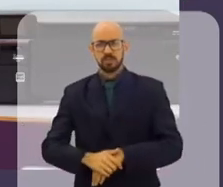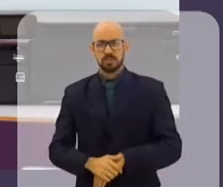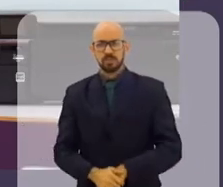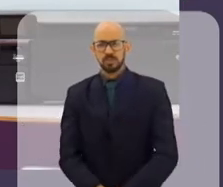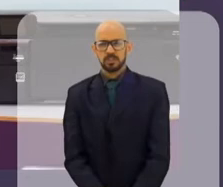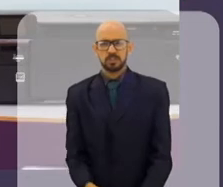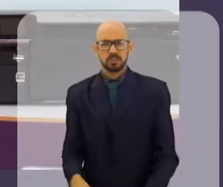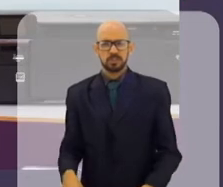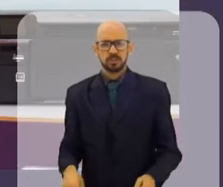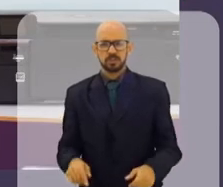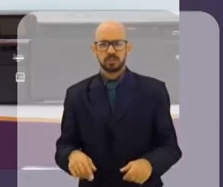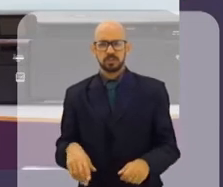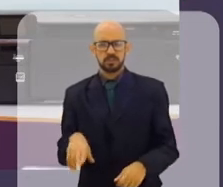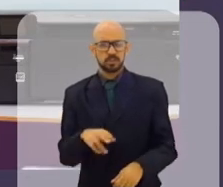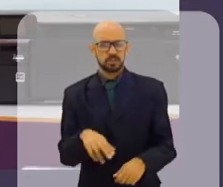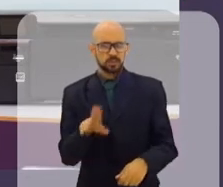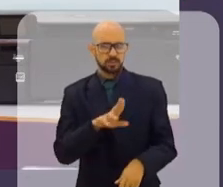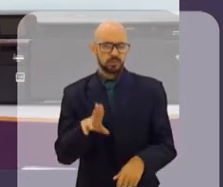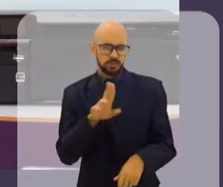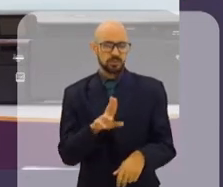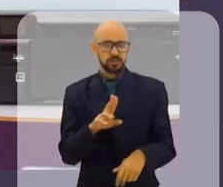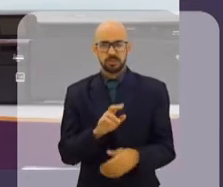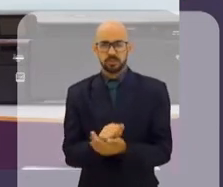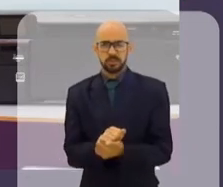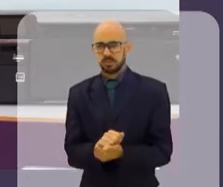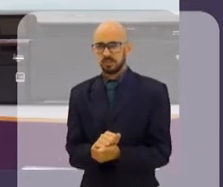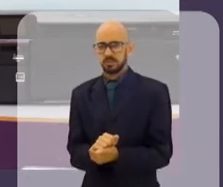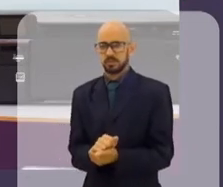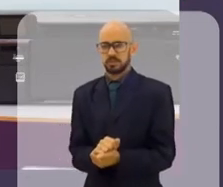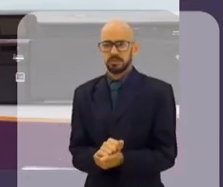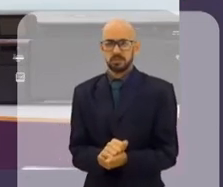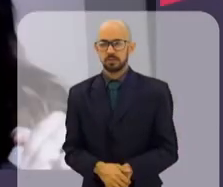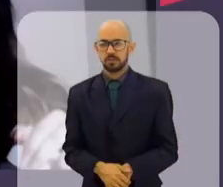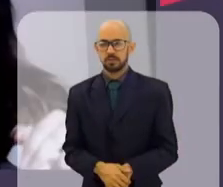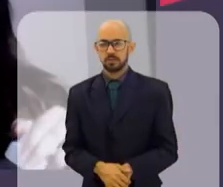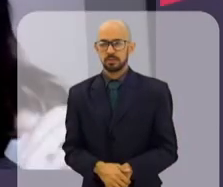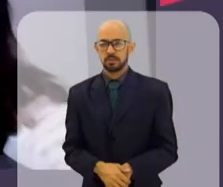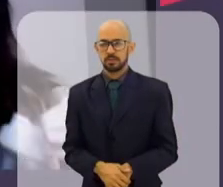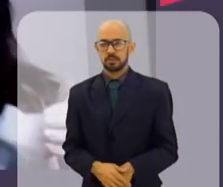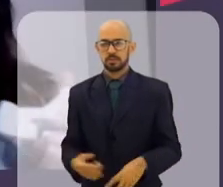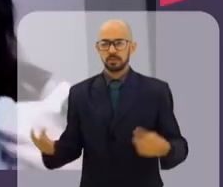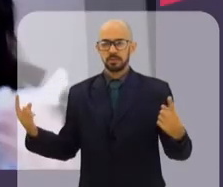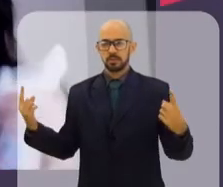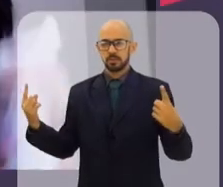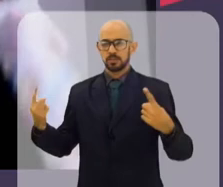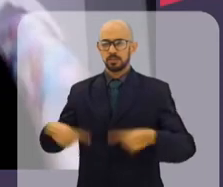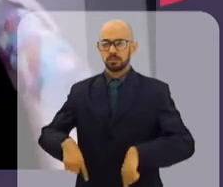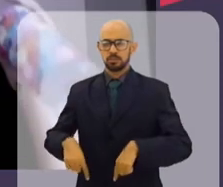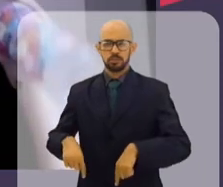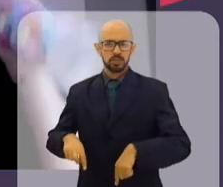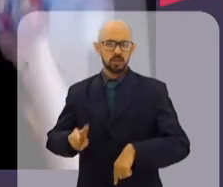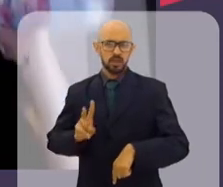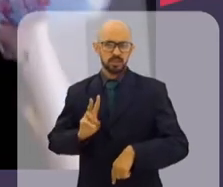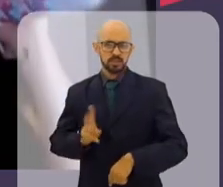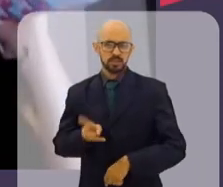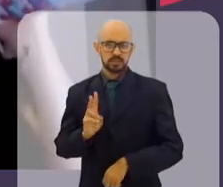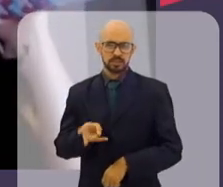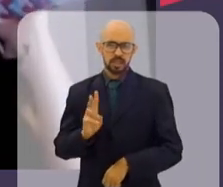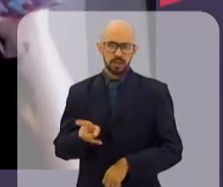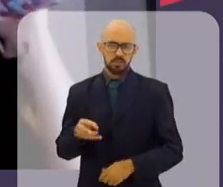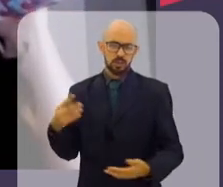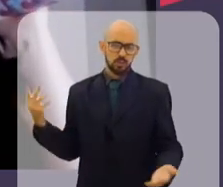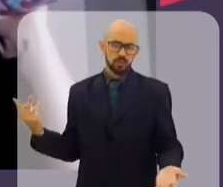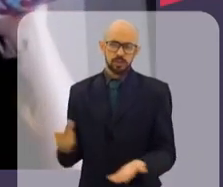ambiente acadêmico? Alguém gostaria de falar sobre isso? Acho que a disputa ela vai sempre existir, mesmo